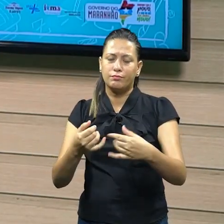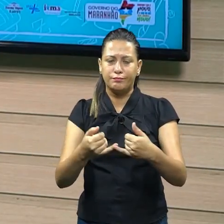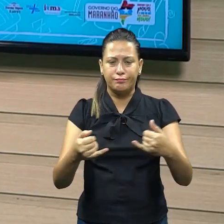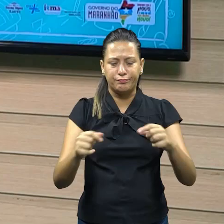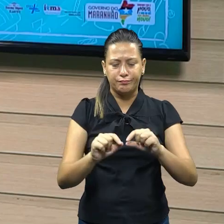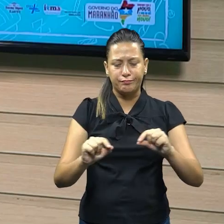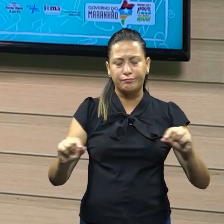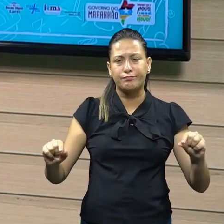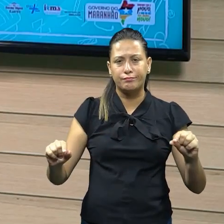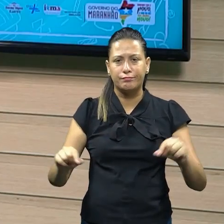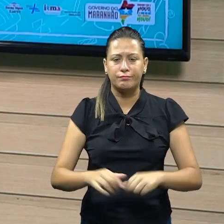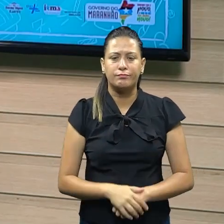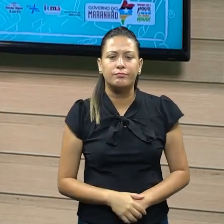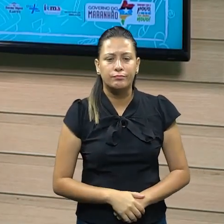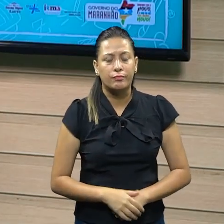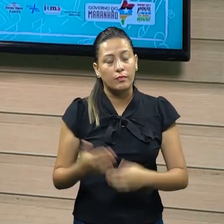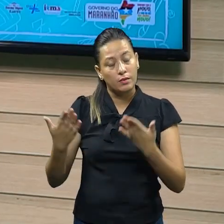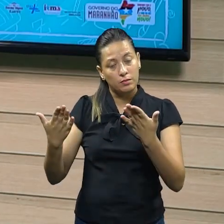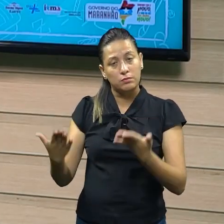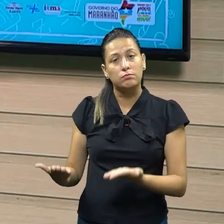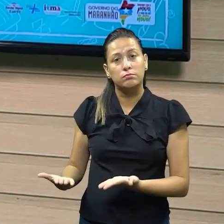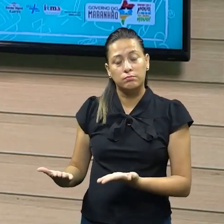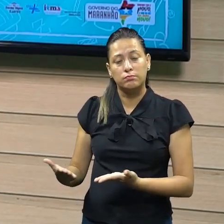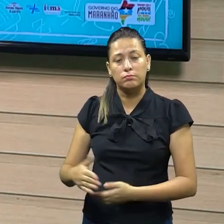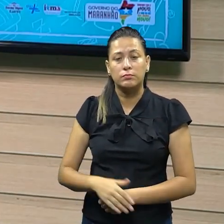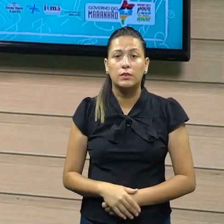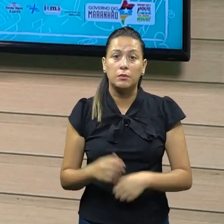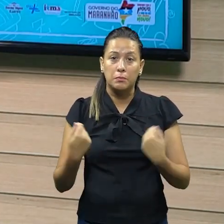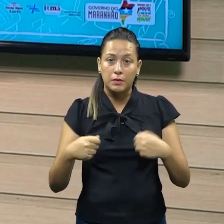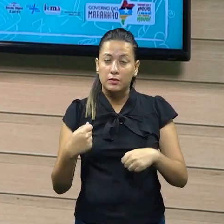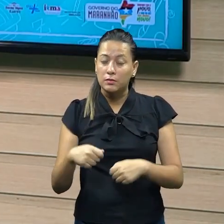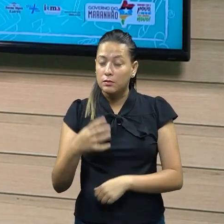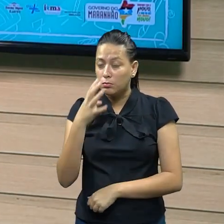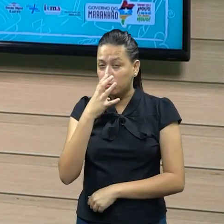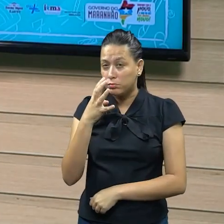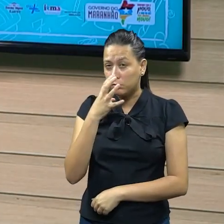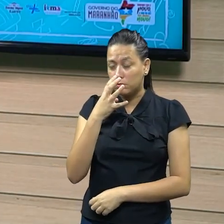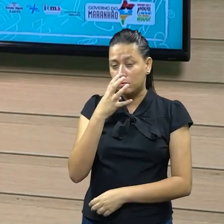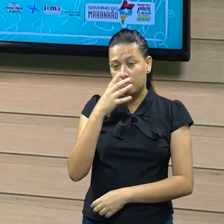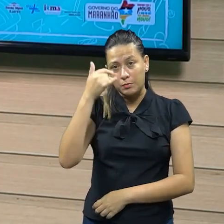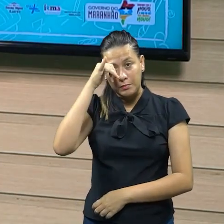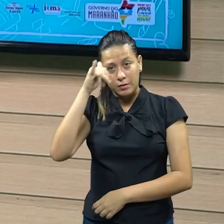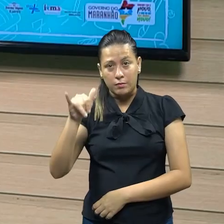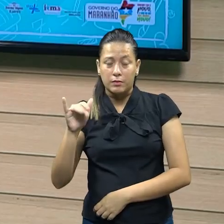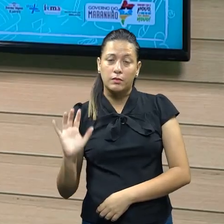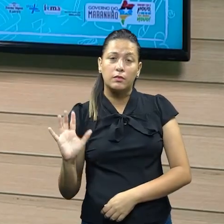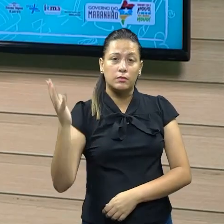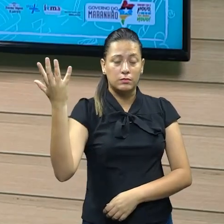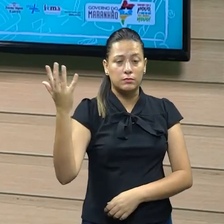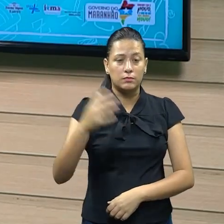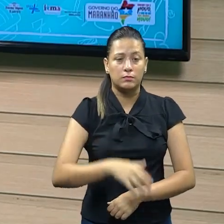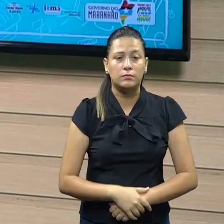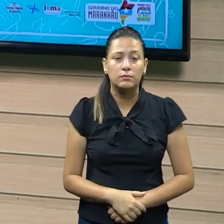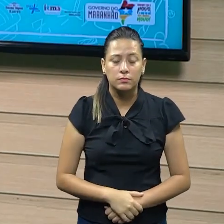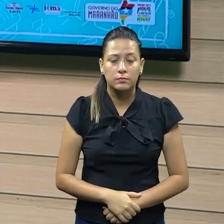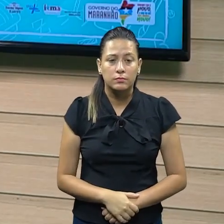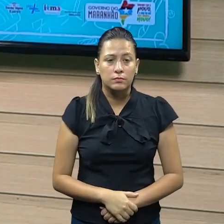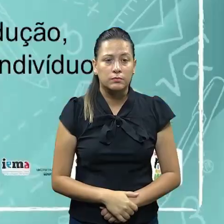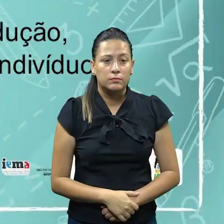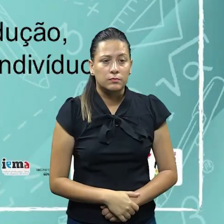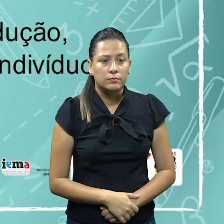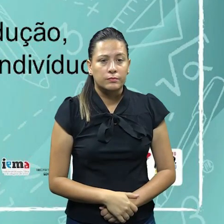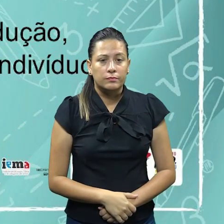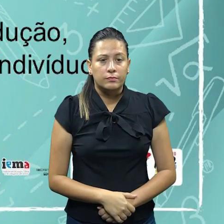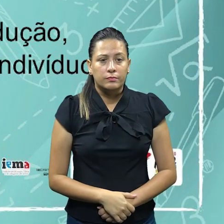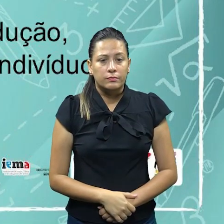Então todos esses são formas que a gente tem que analisar para evitar que isso aqui ocorra, para evitar que o fio fique